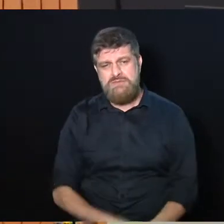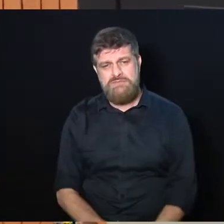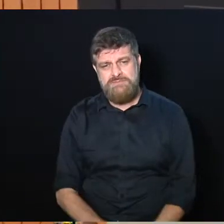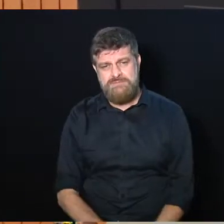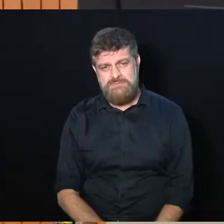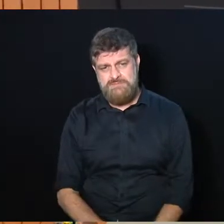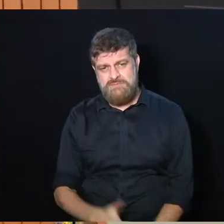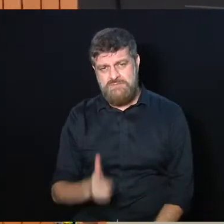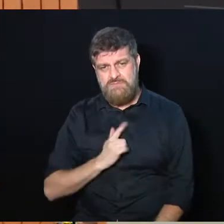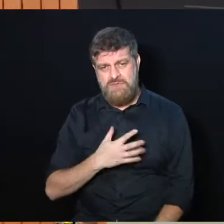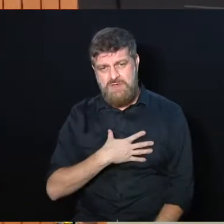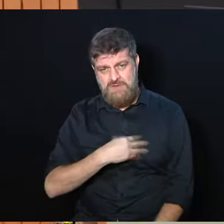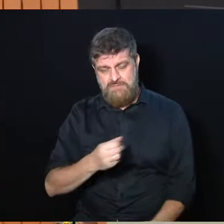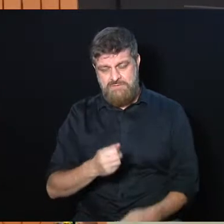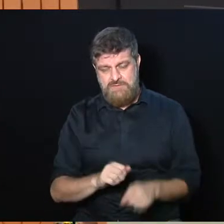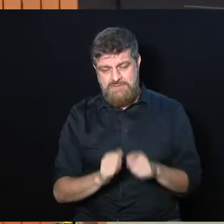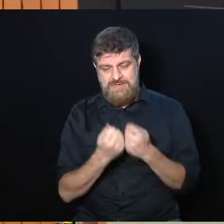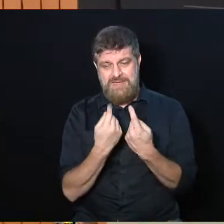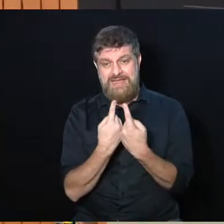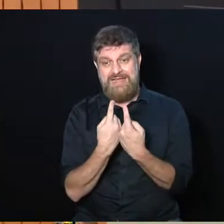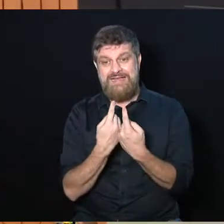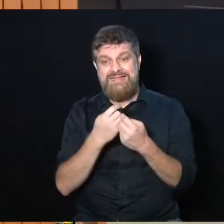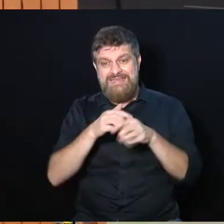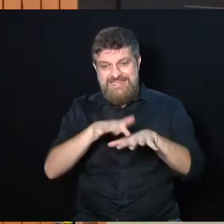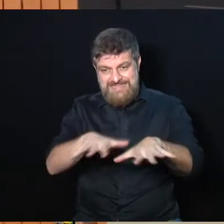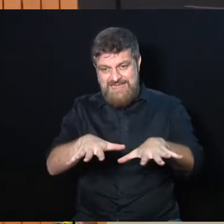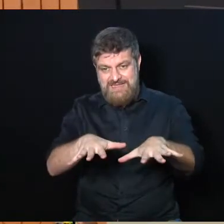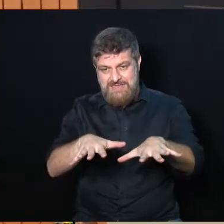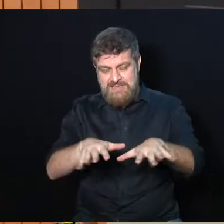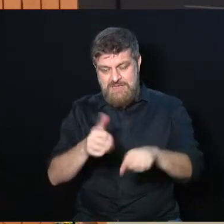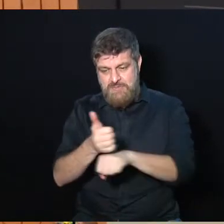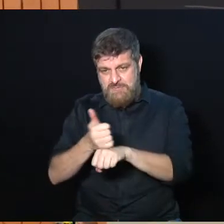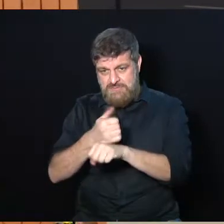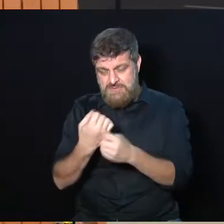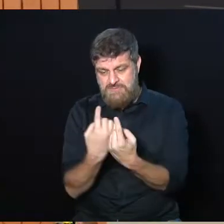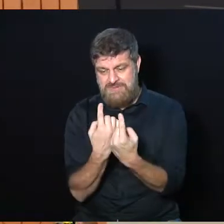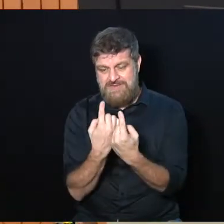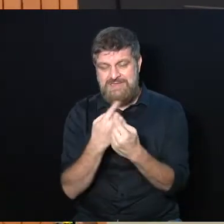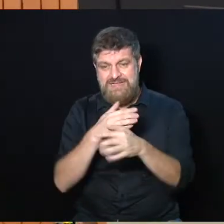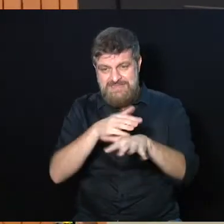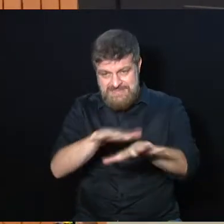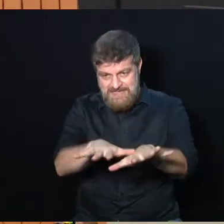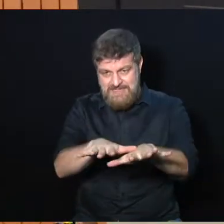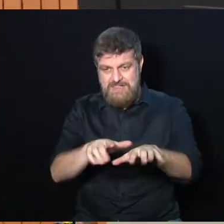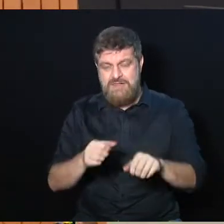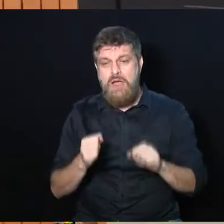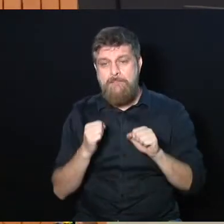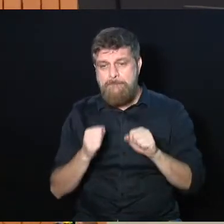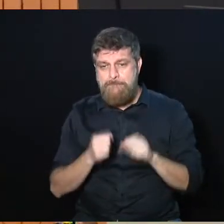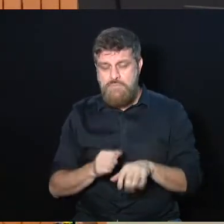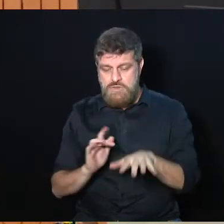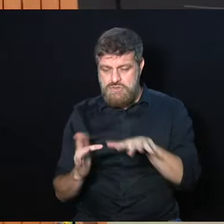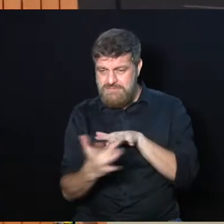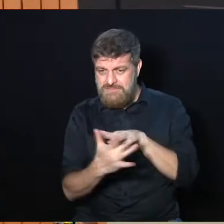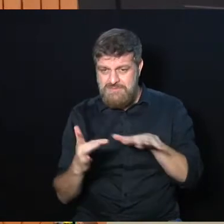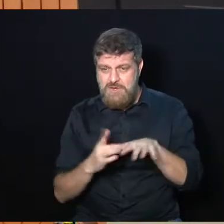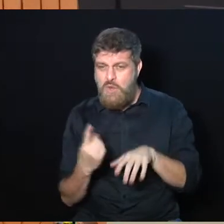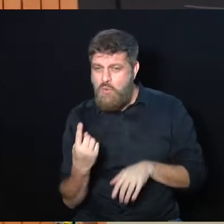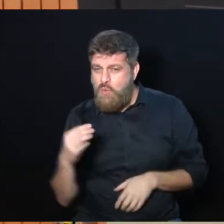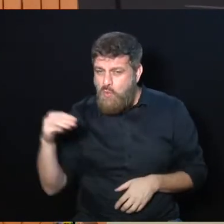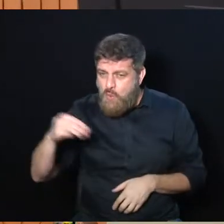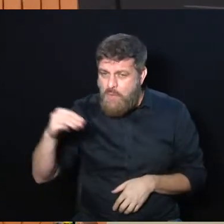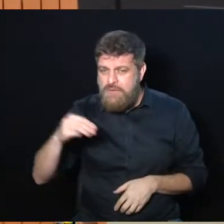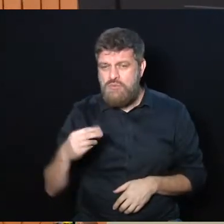eu tenho filhos que são designers, então a gente tem hoje designers, informações que você pode mandar por redes sociais, com vídeos de 1 minuto,